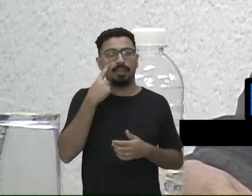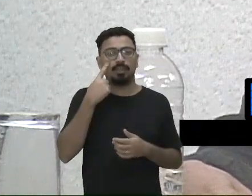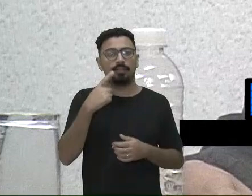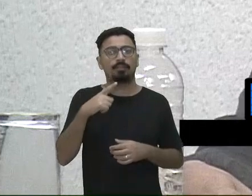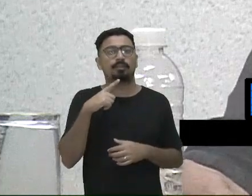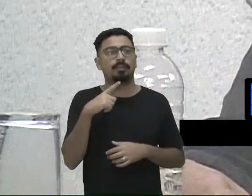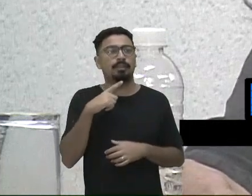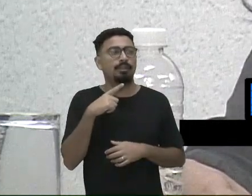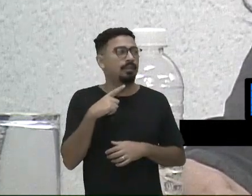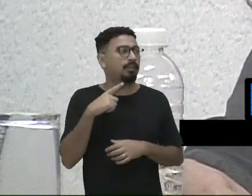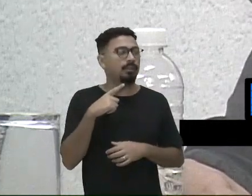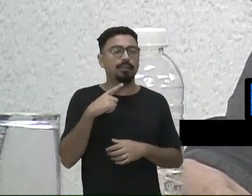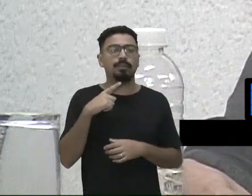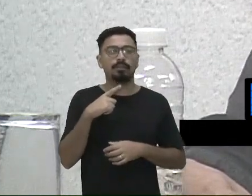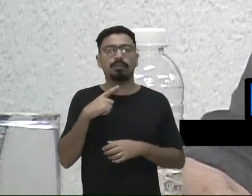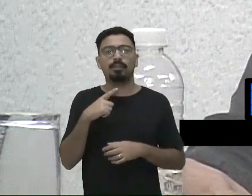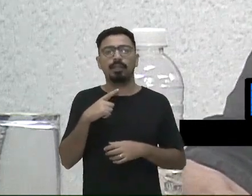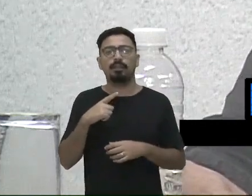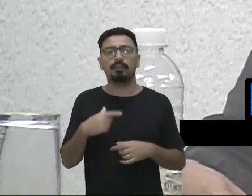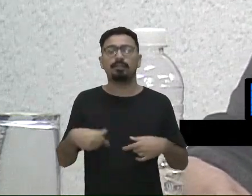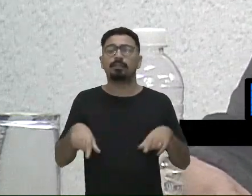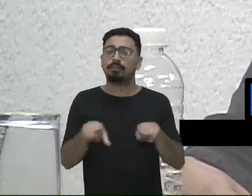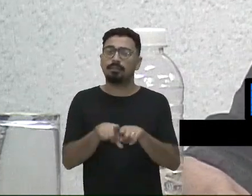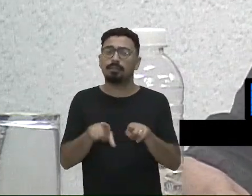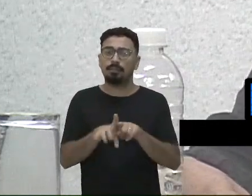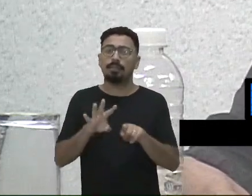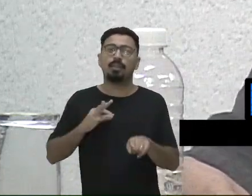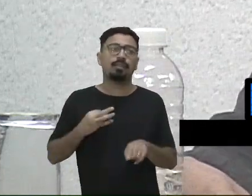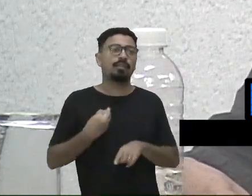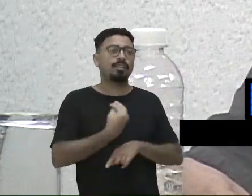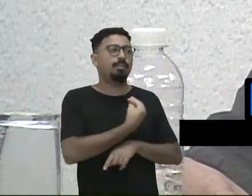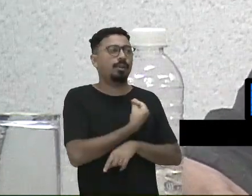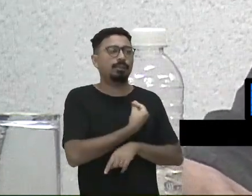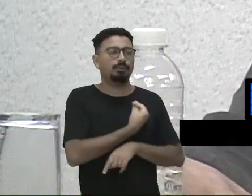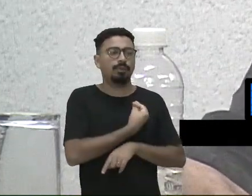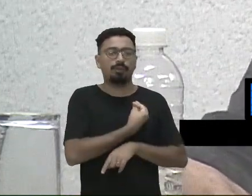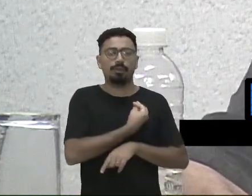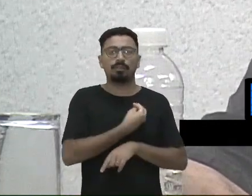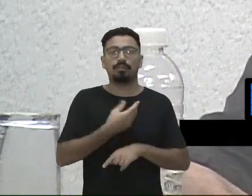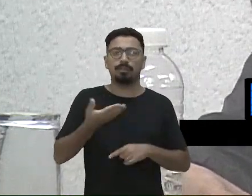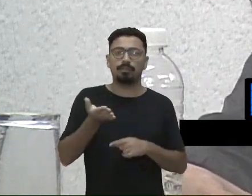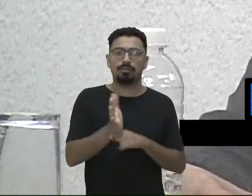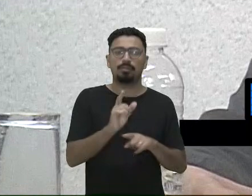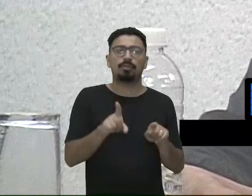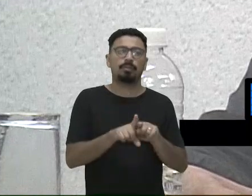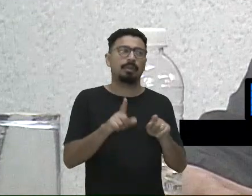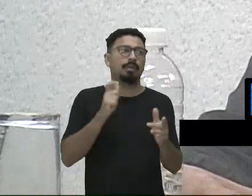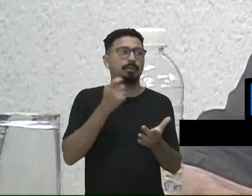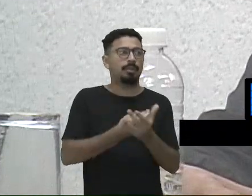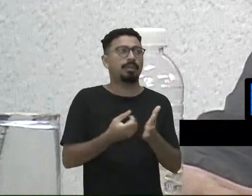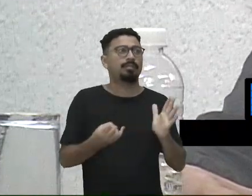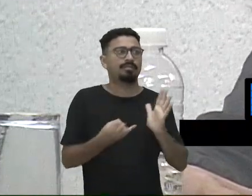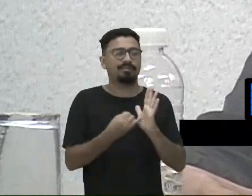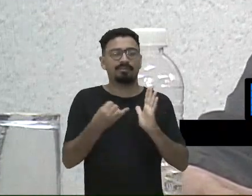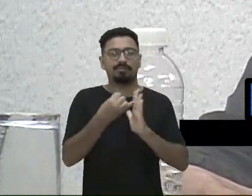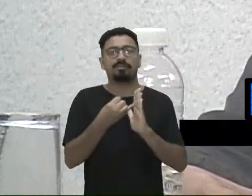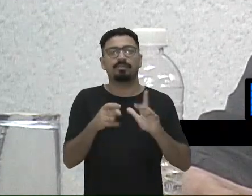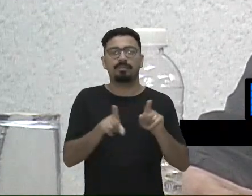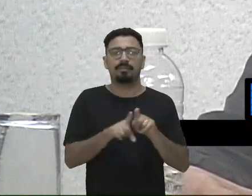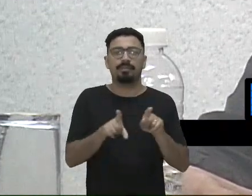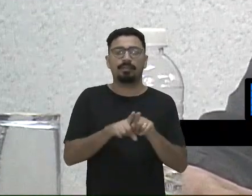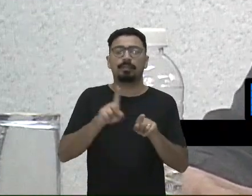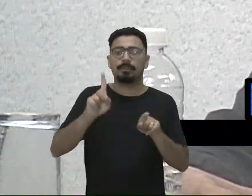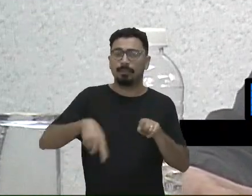de recurso, porque a população trans contribui, é contribuinte, é pagador de imposto. Então,